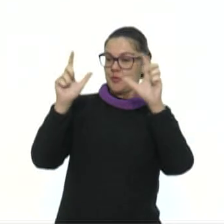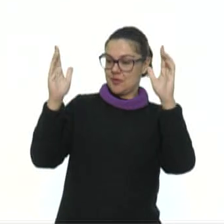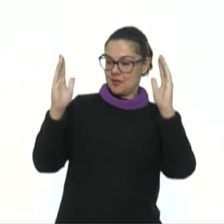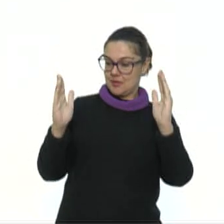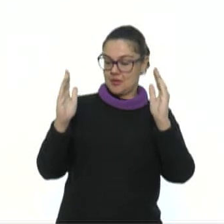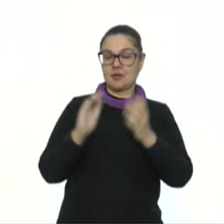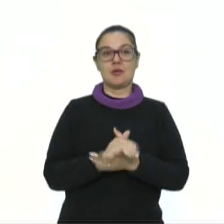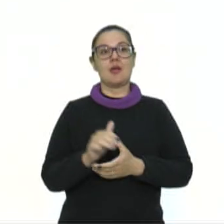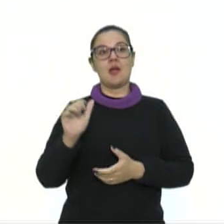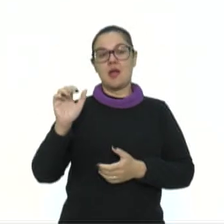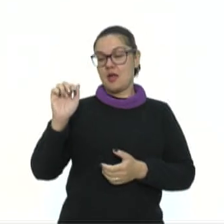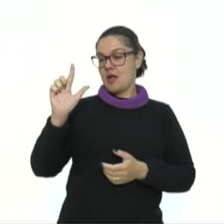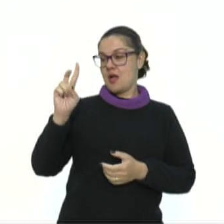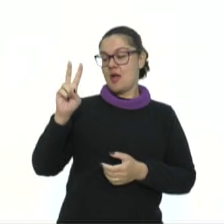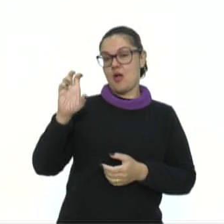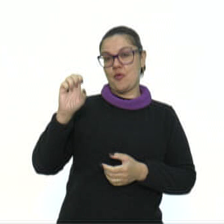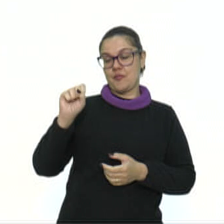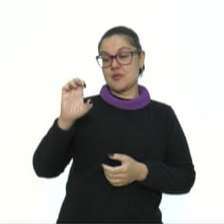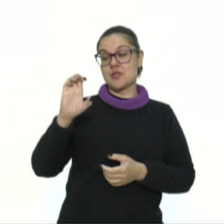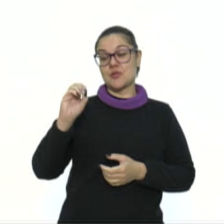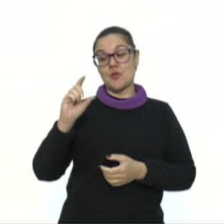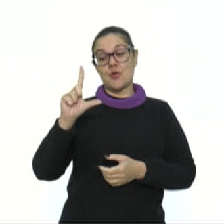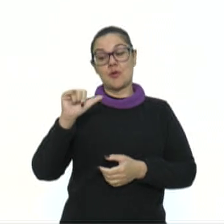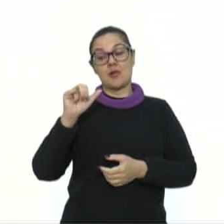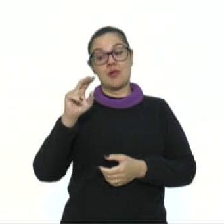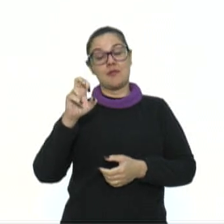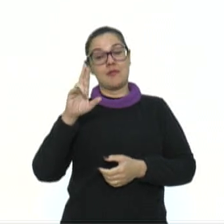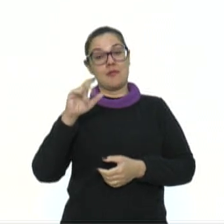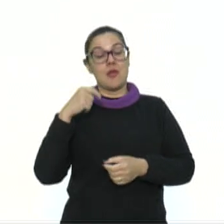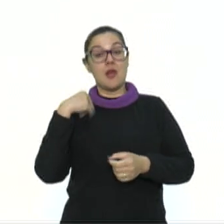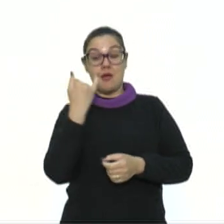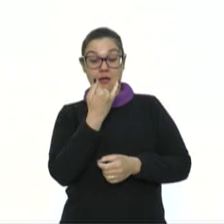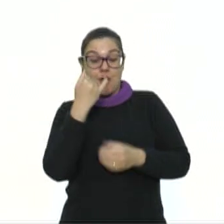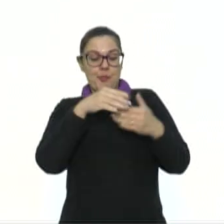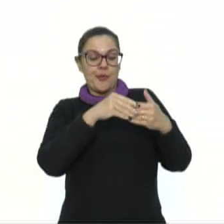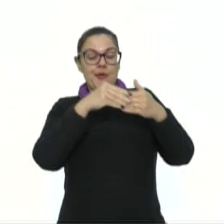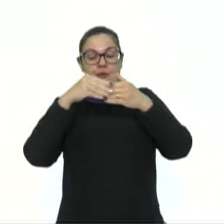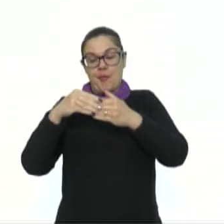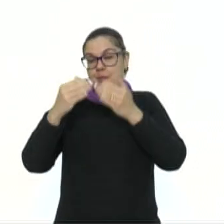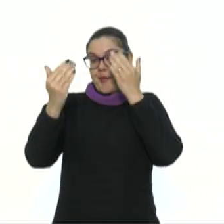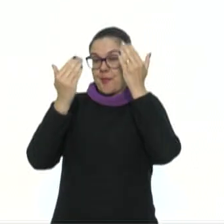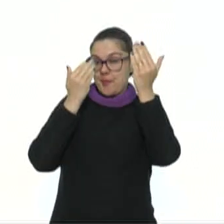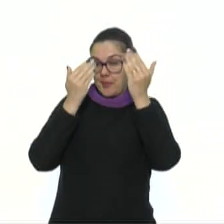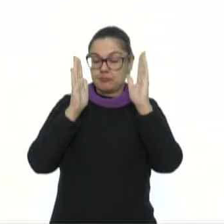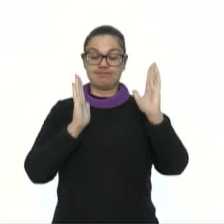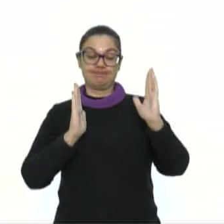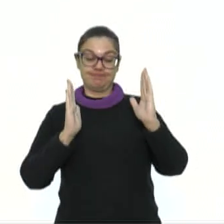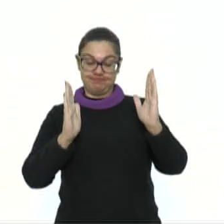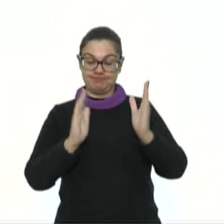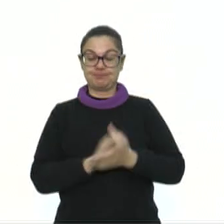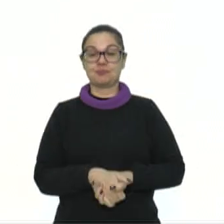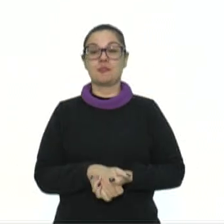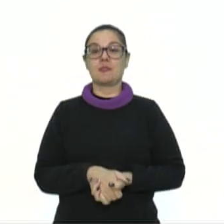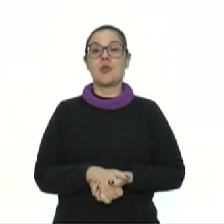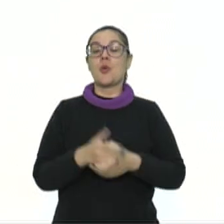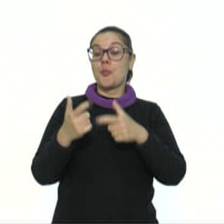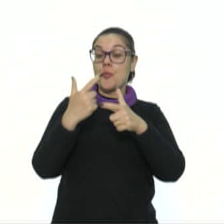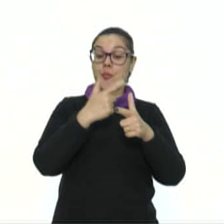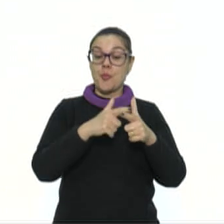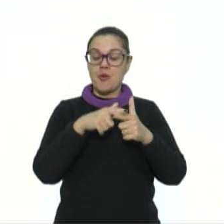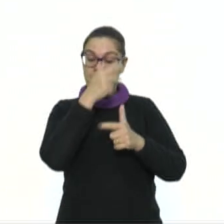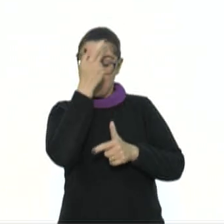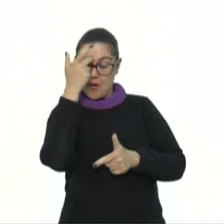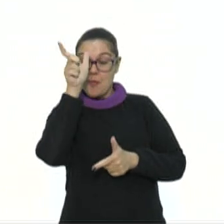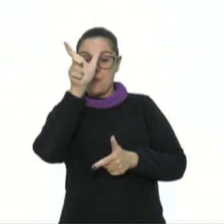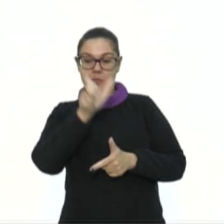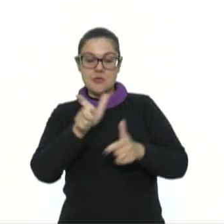Alves e Oliveira destacam a importância do acompanhamento psicológico nesses casos, para que o